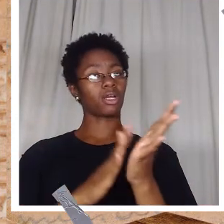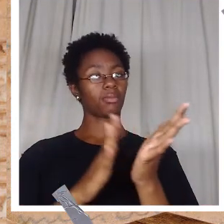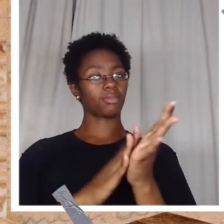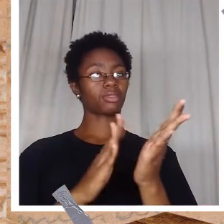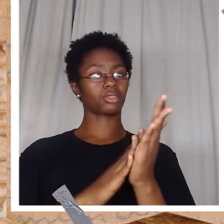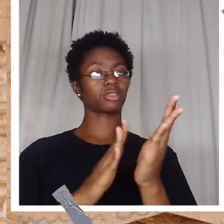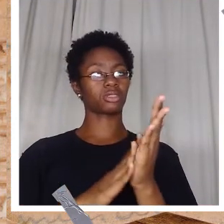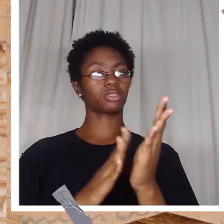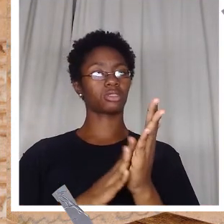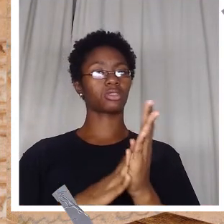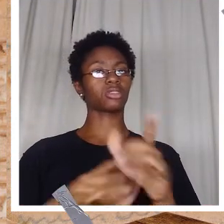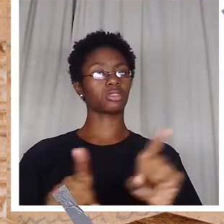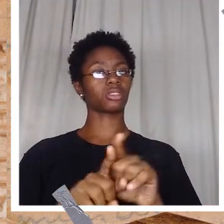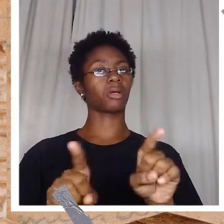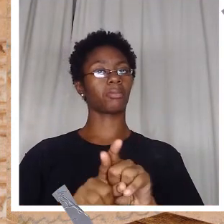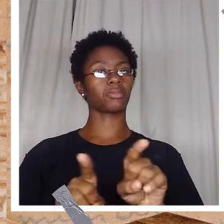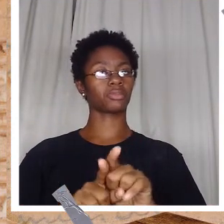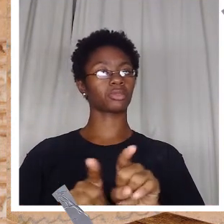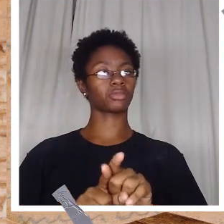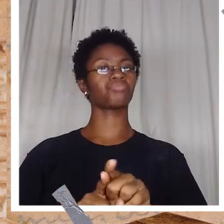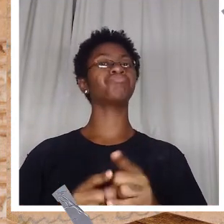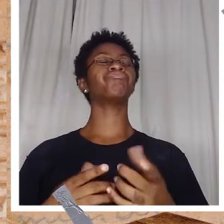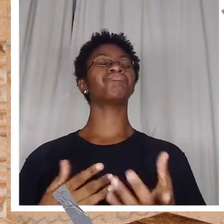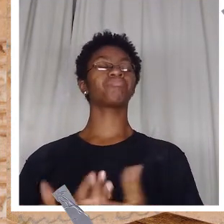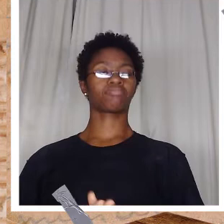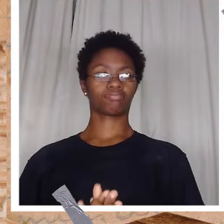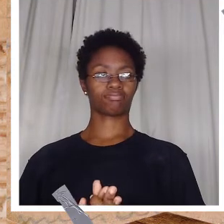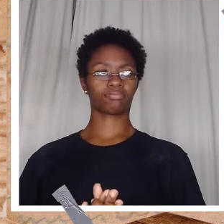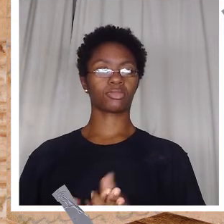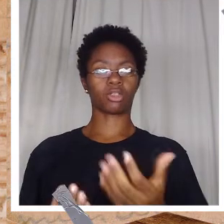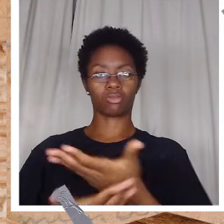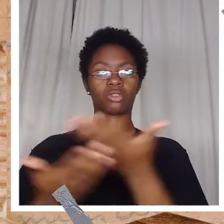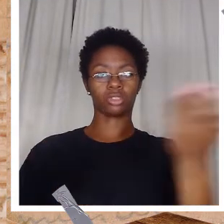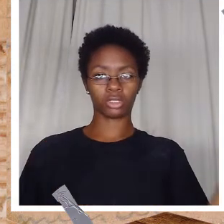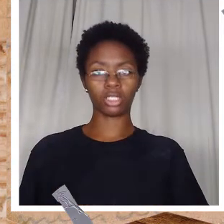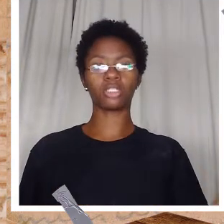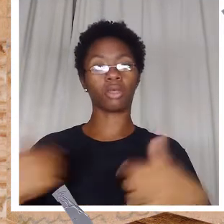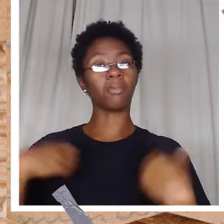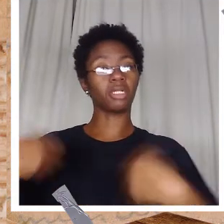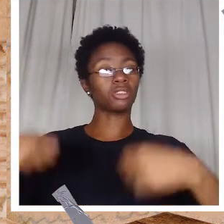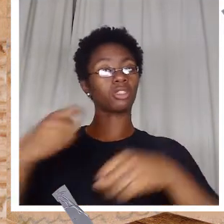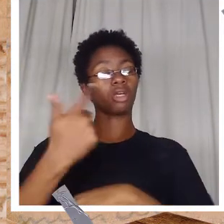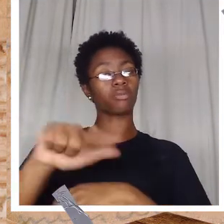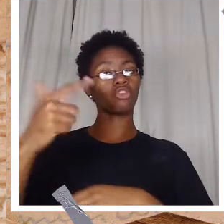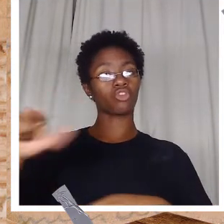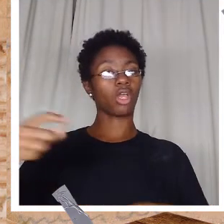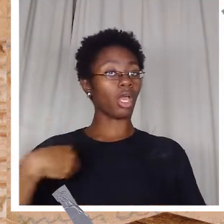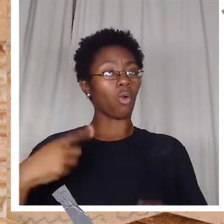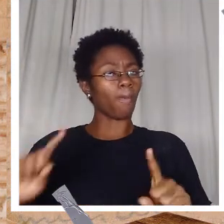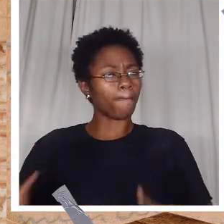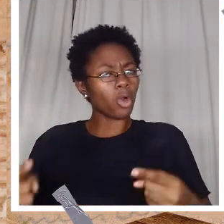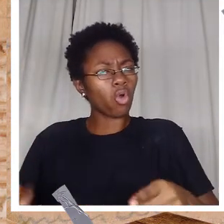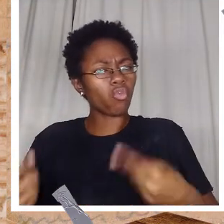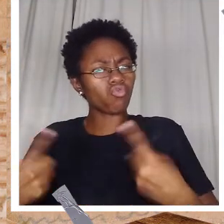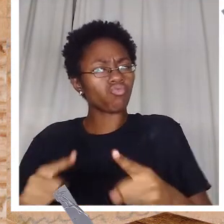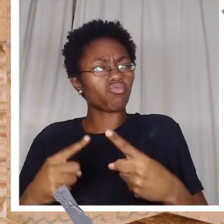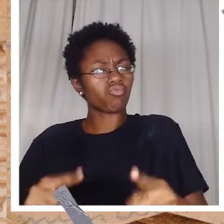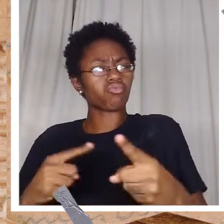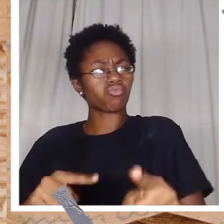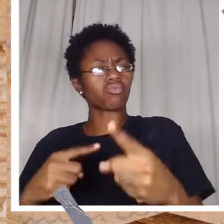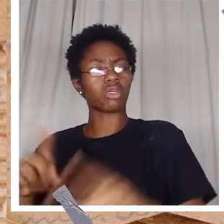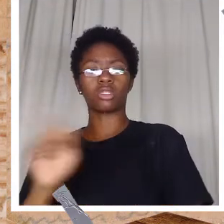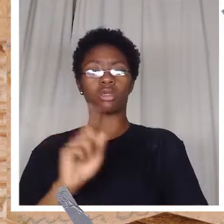a iniciativa do Elisandro. Eu acho que a gente tem que repetir isso constantemente. Não é uma provocação, não. Isso é